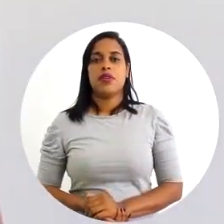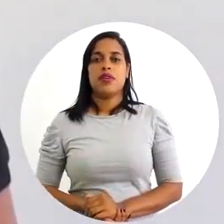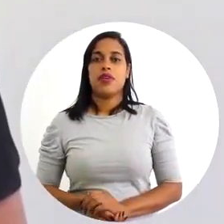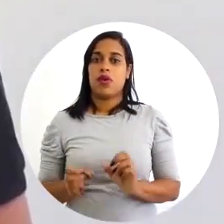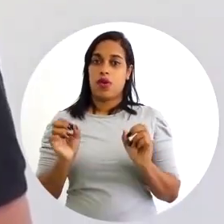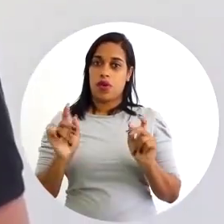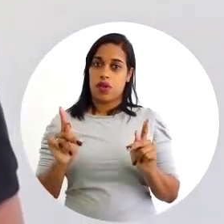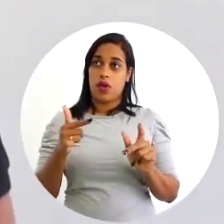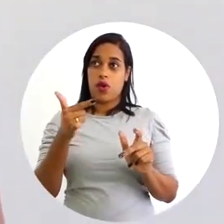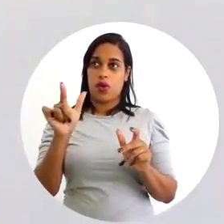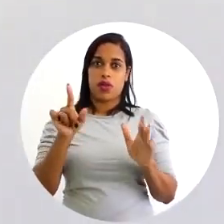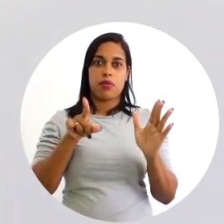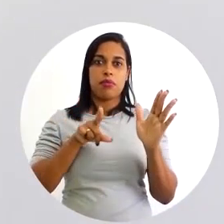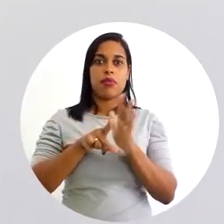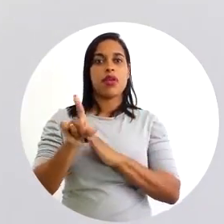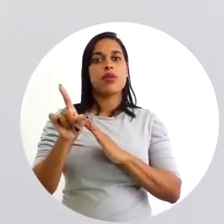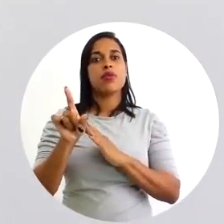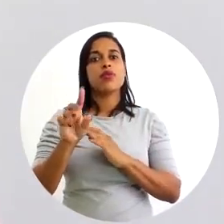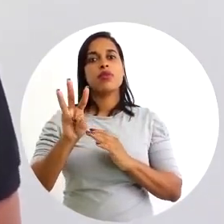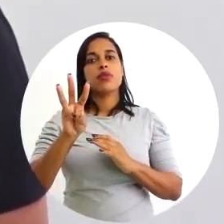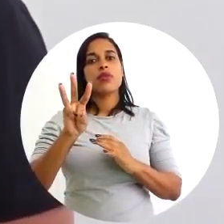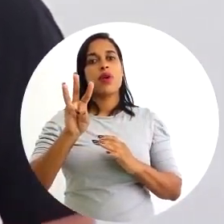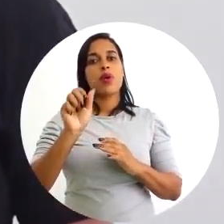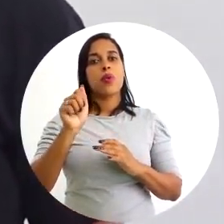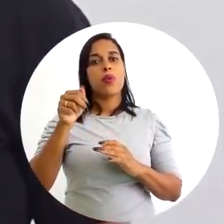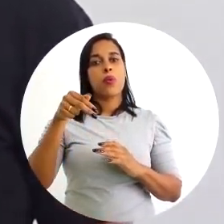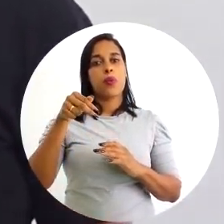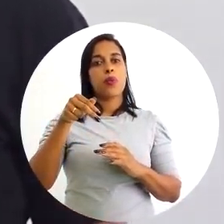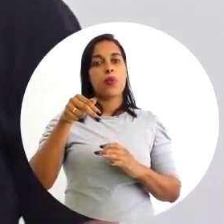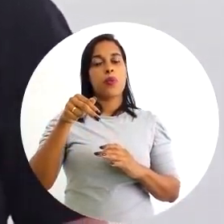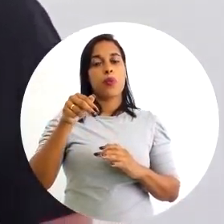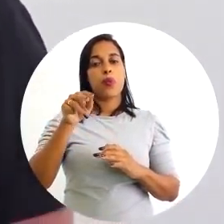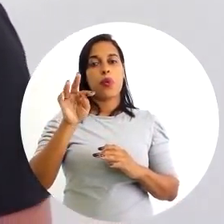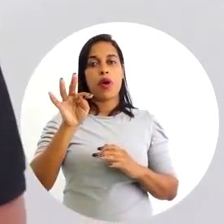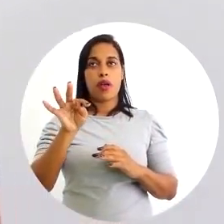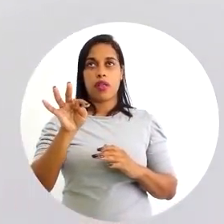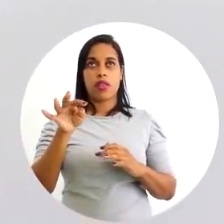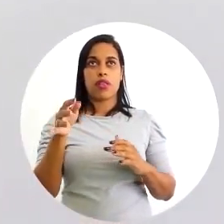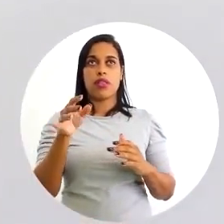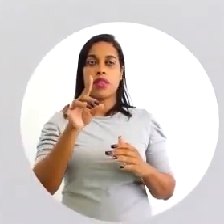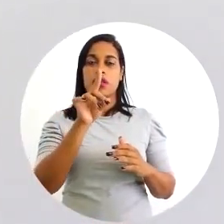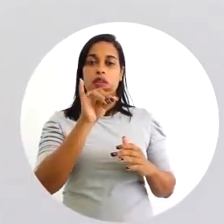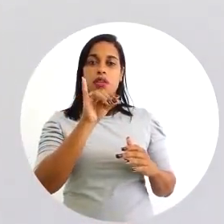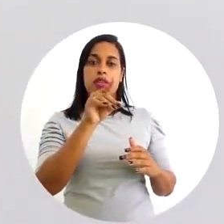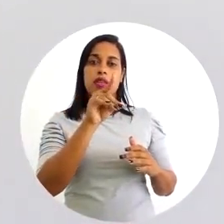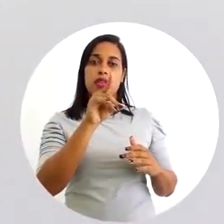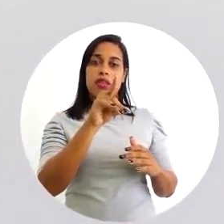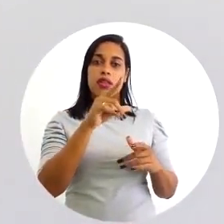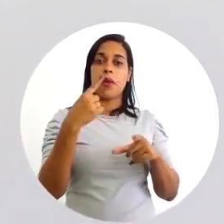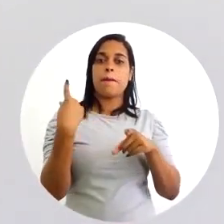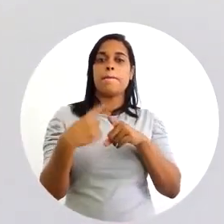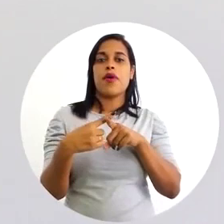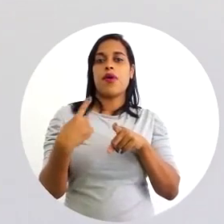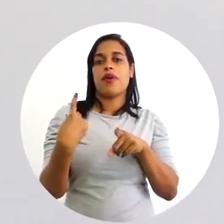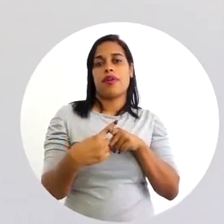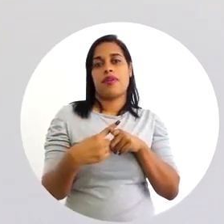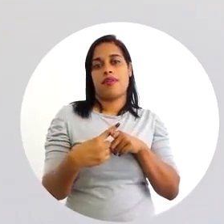ok? A outra pergunta é, why did the injuries decline? Por